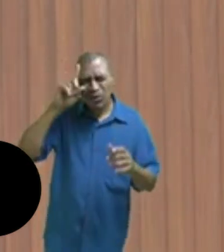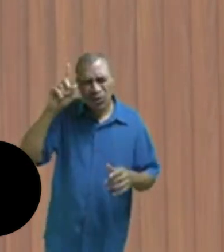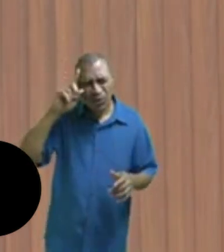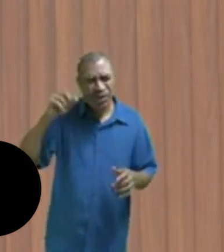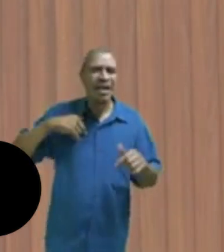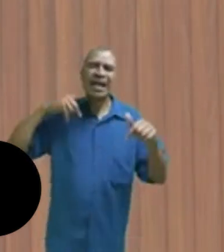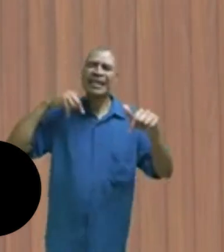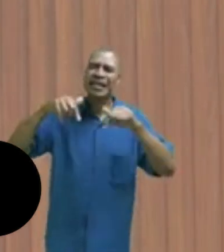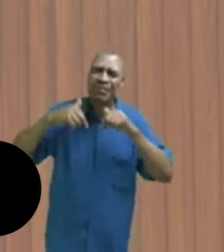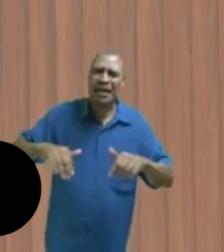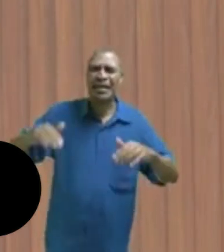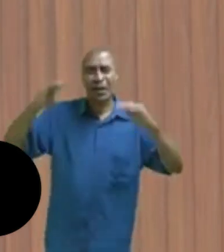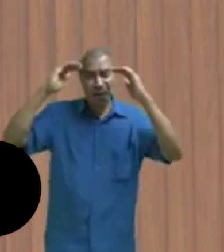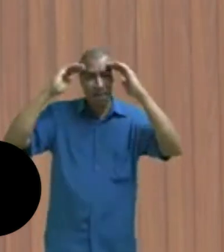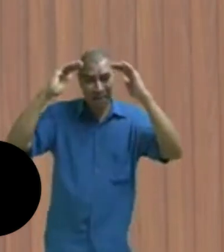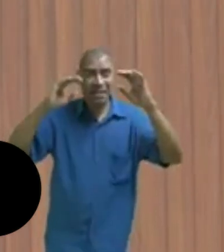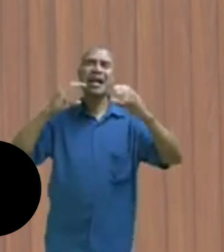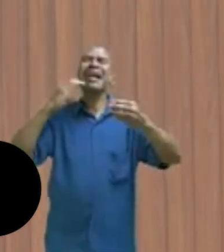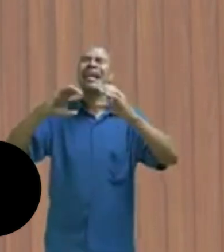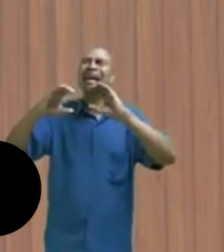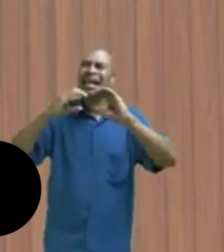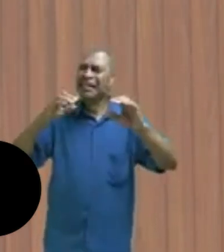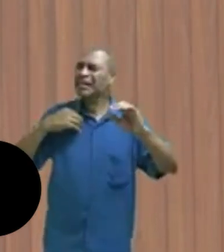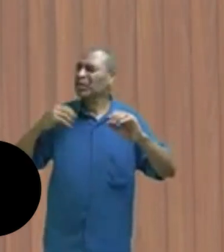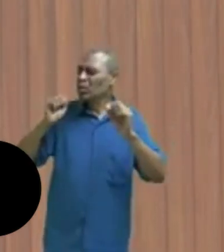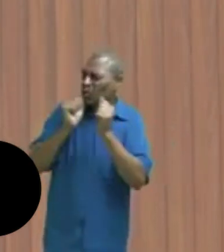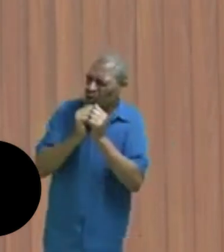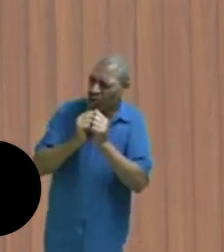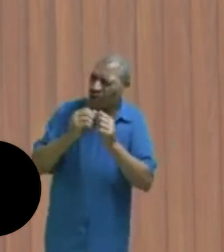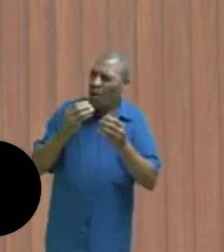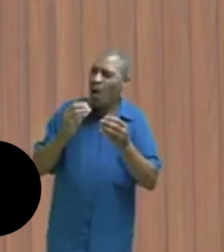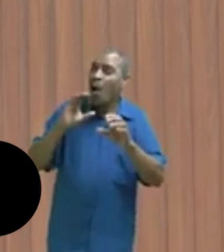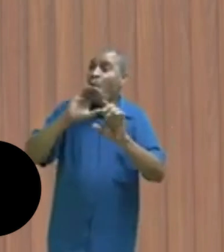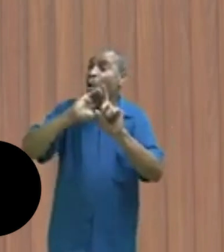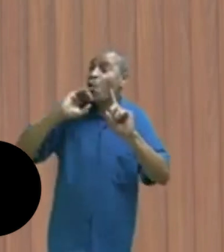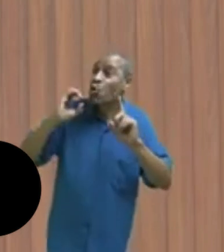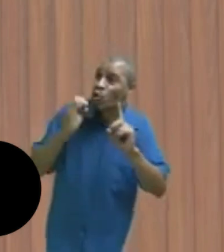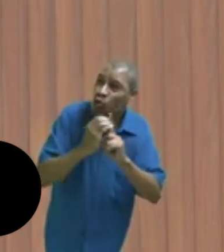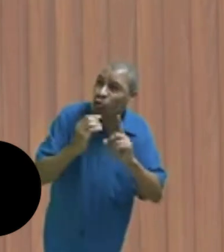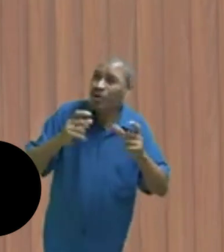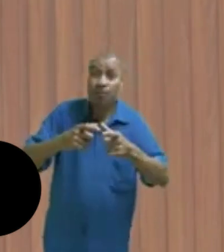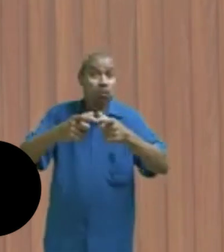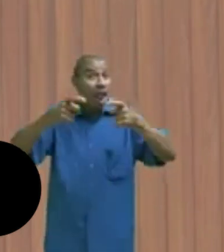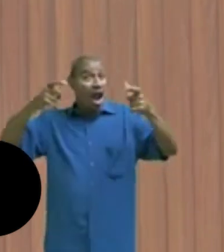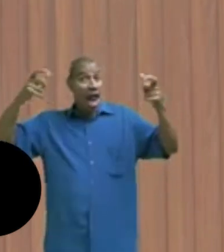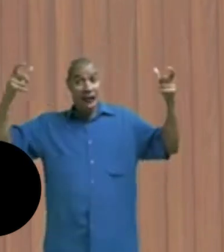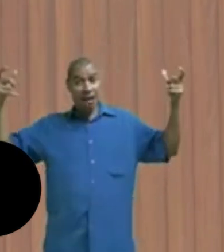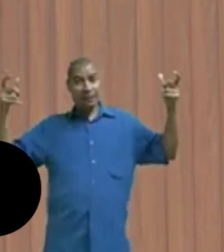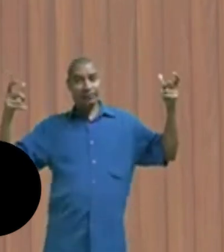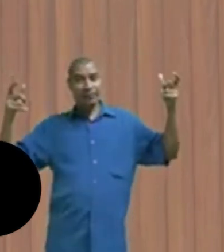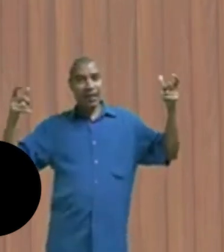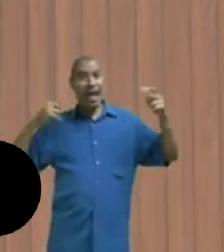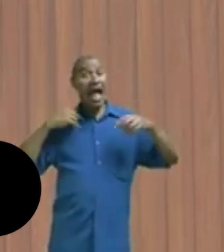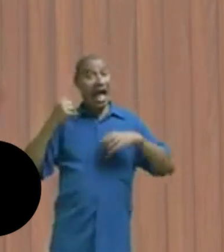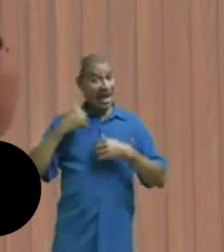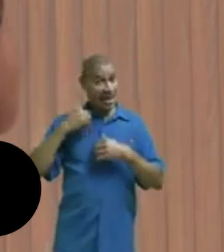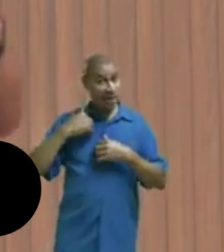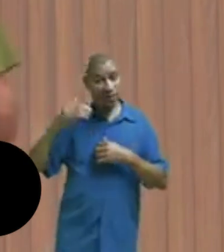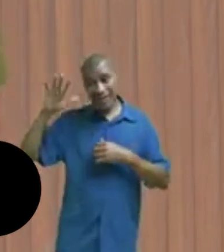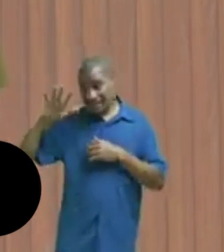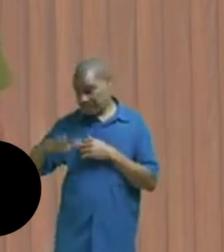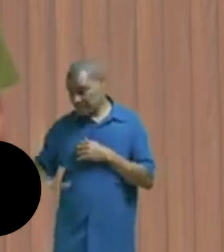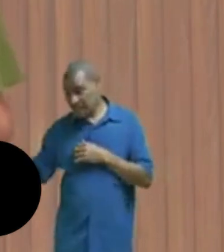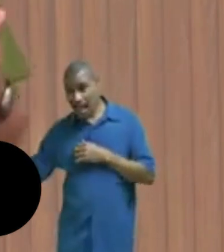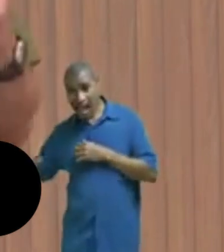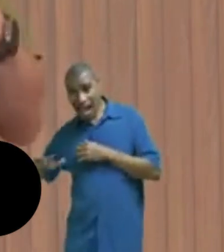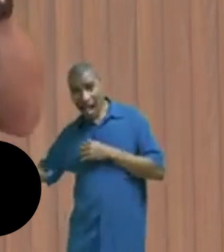trabalhando, servindo, cantando, de pé, cultos enormes, cultos enormes. Eu me lembro quando eu era criança, eu acho que eu já falei